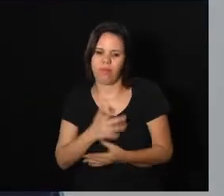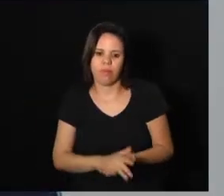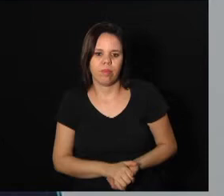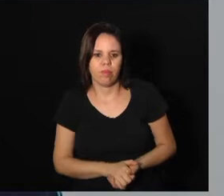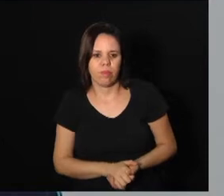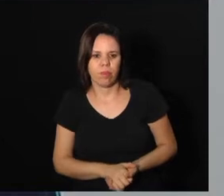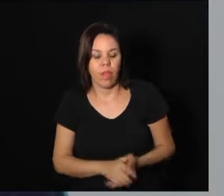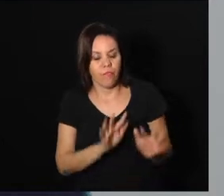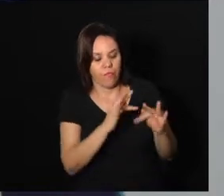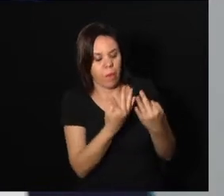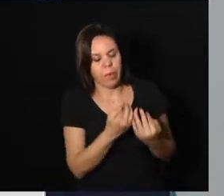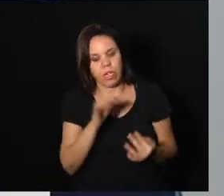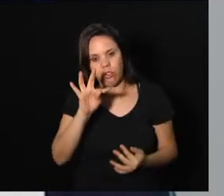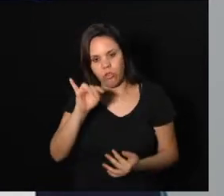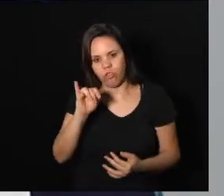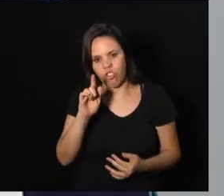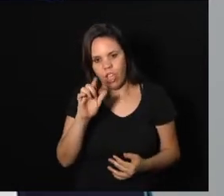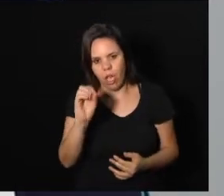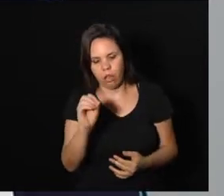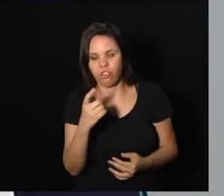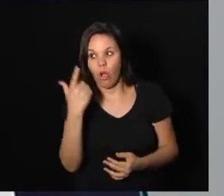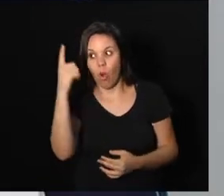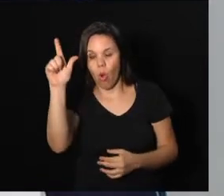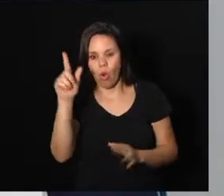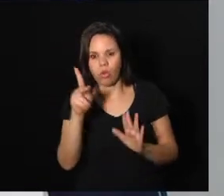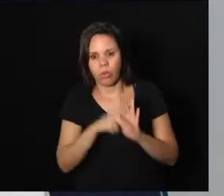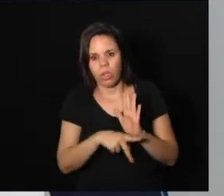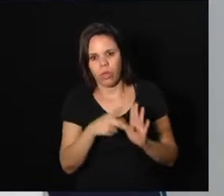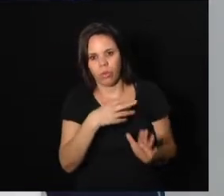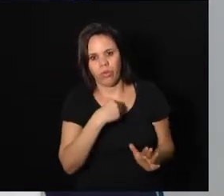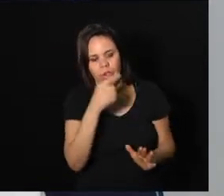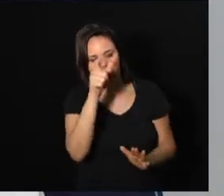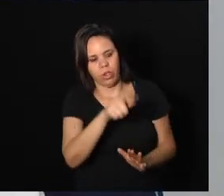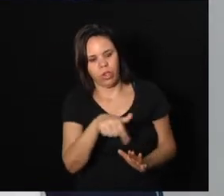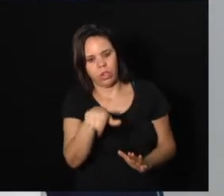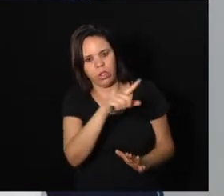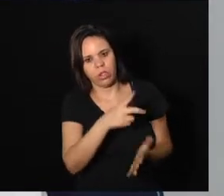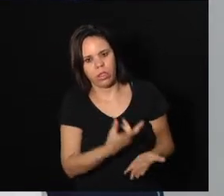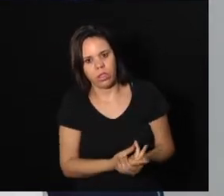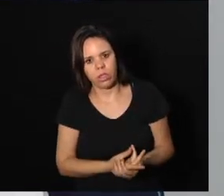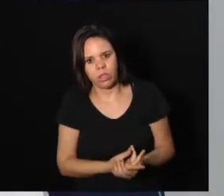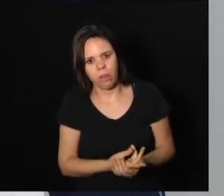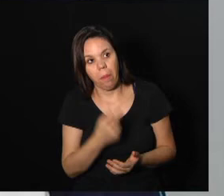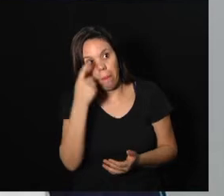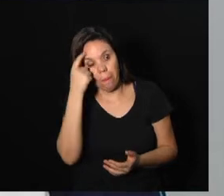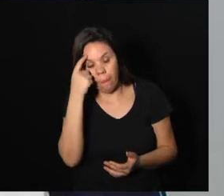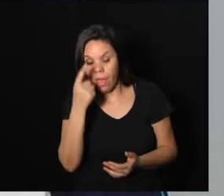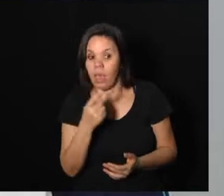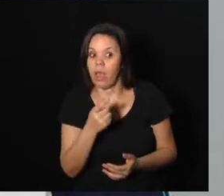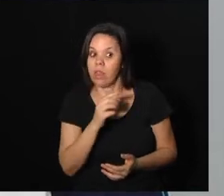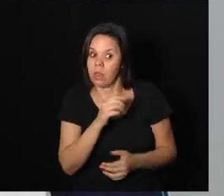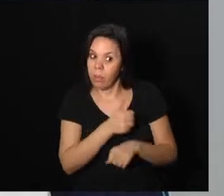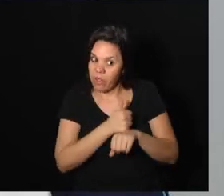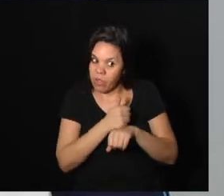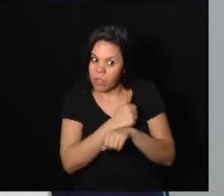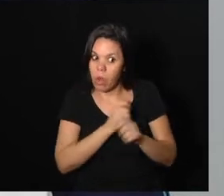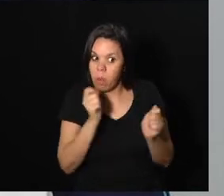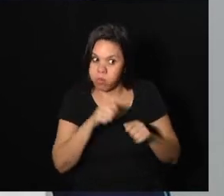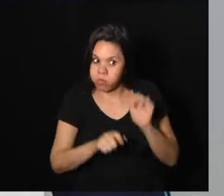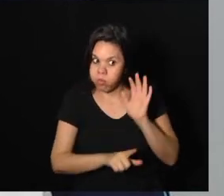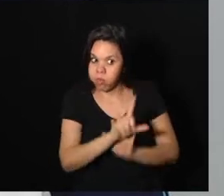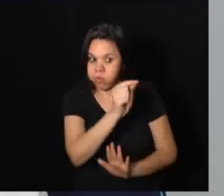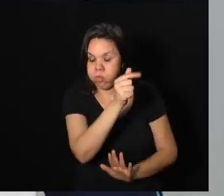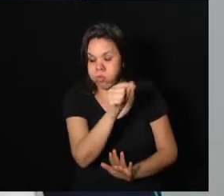do Thiago tinham outros planos para ele. Minha família sempre falava para levar em consideração uma profissão que dá dinheiro e que eu atue